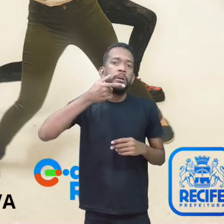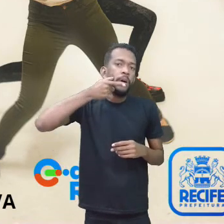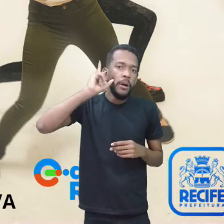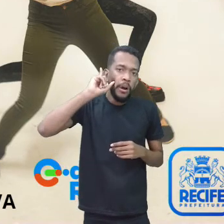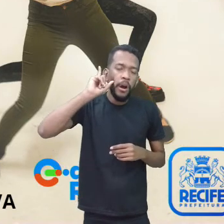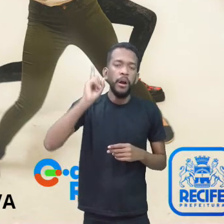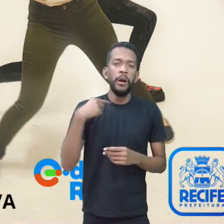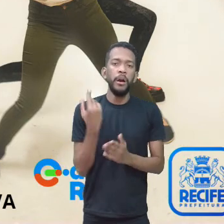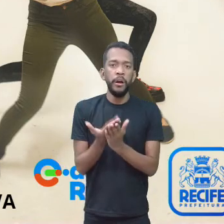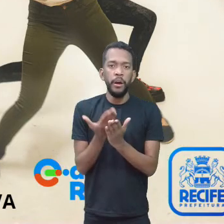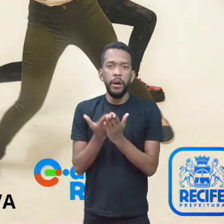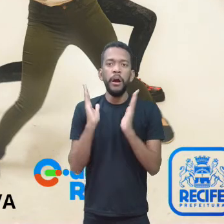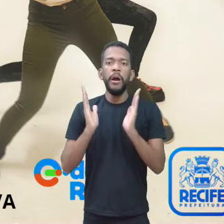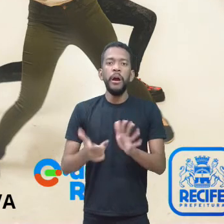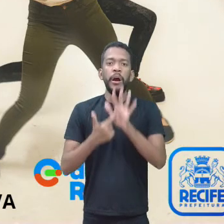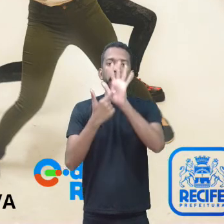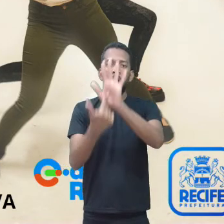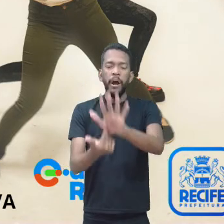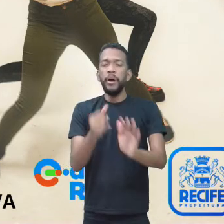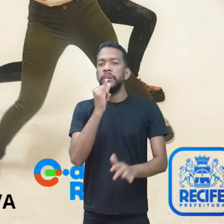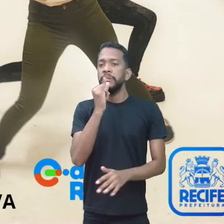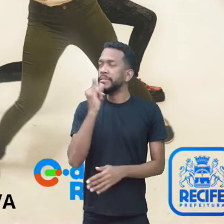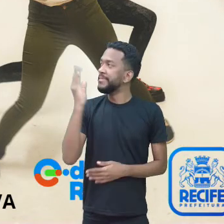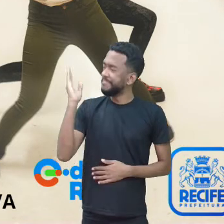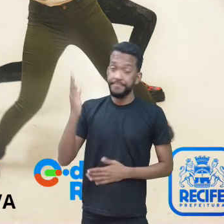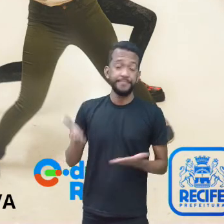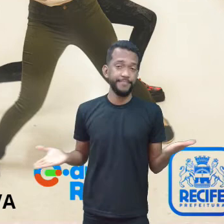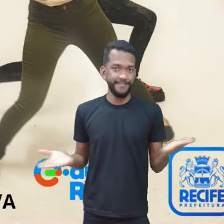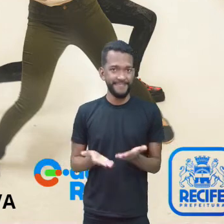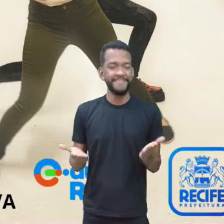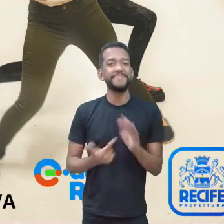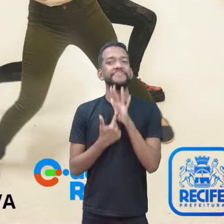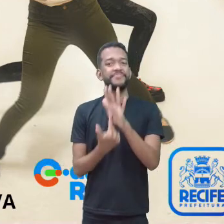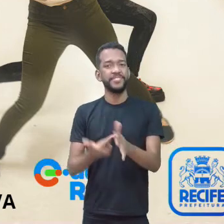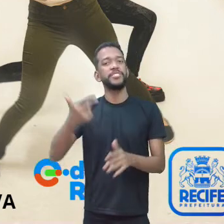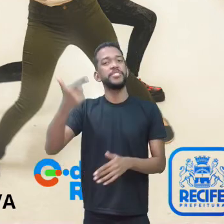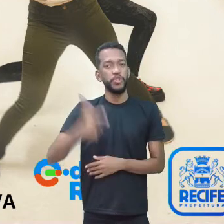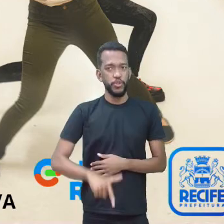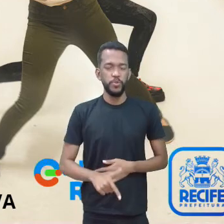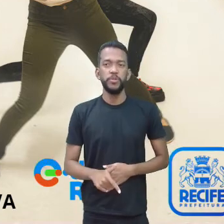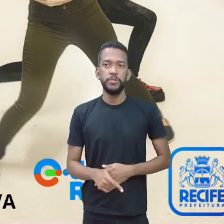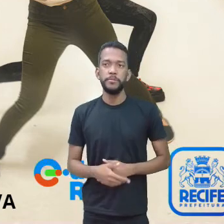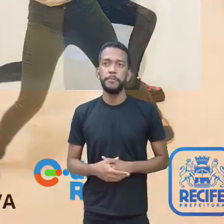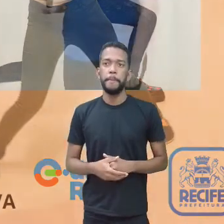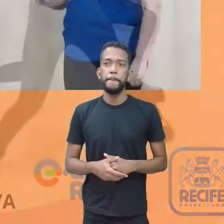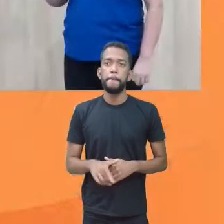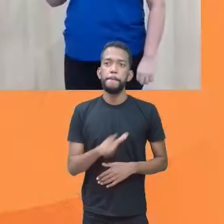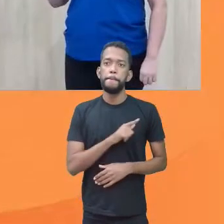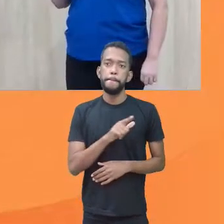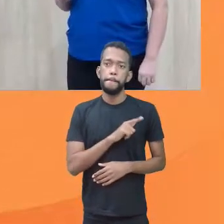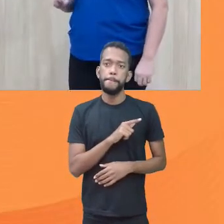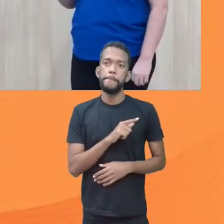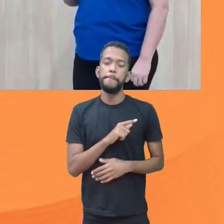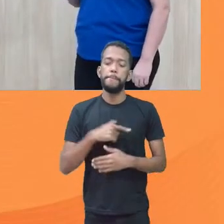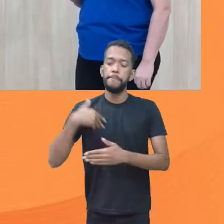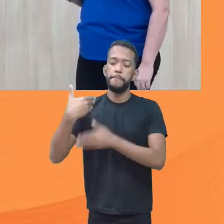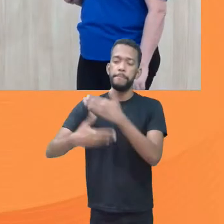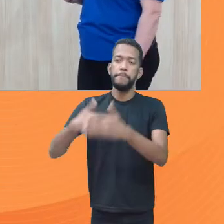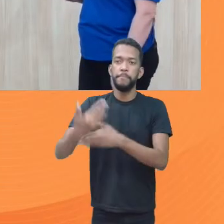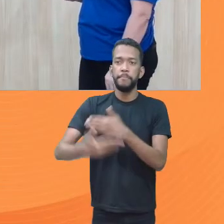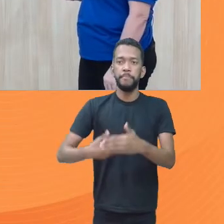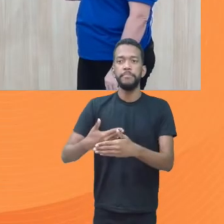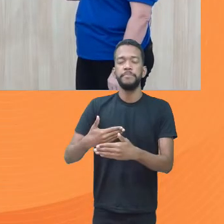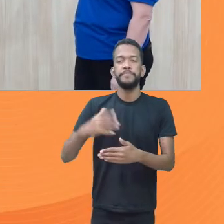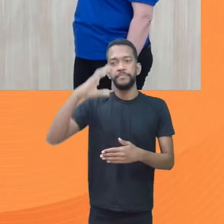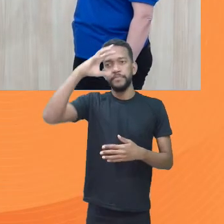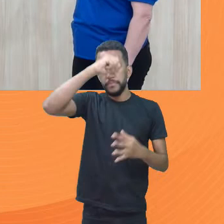nossa aula, eu mostrei esse exemplo e vou mostrar hoje novamente, construindo esse processo de aprendizagem